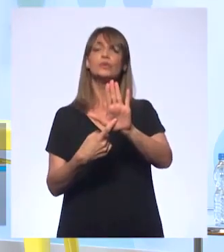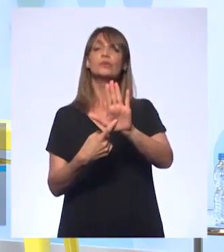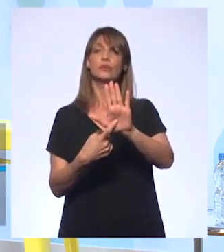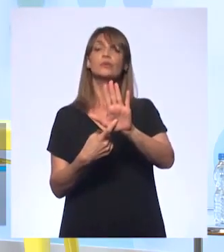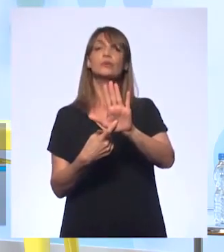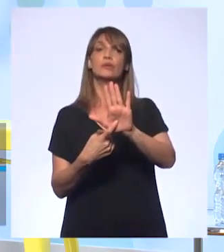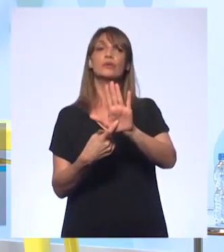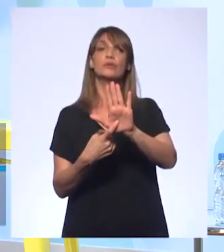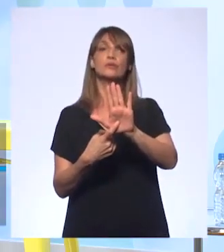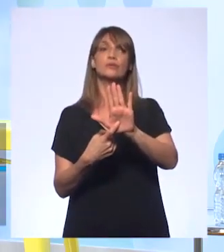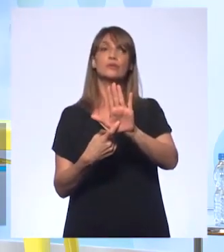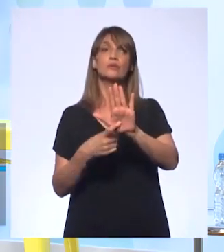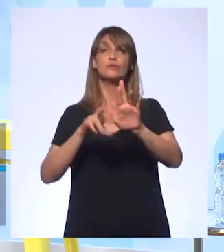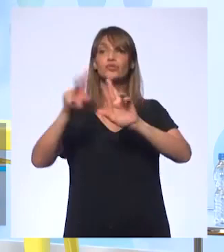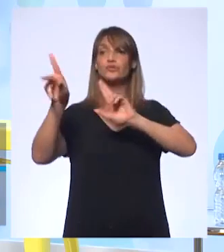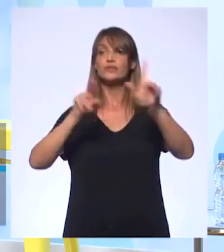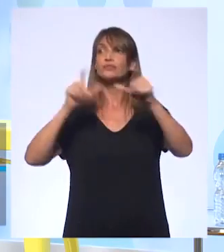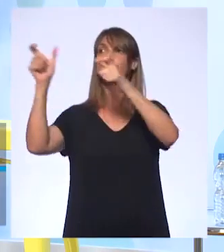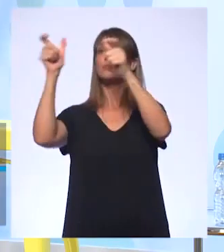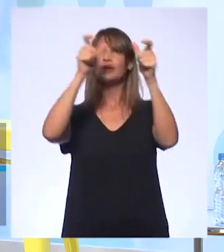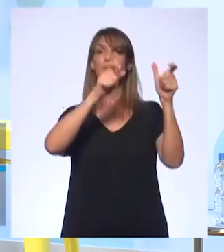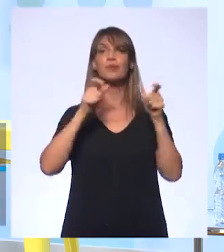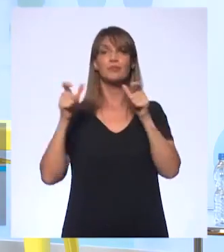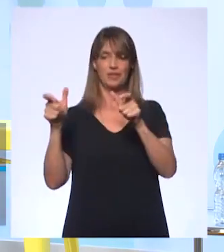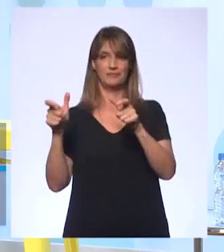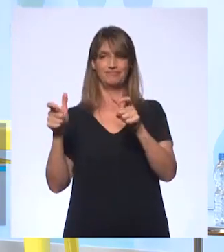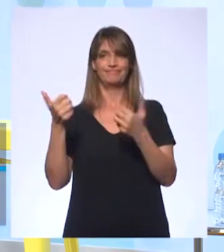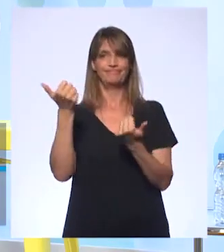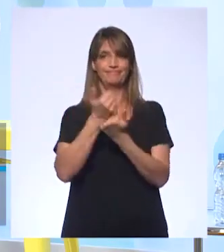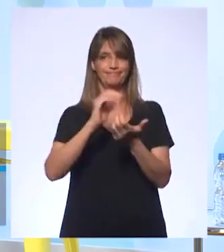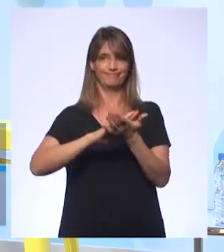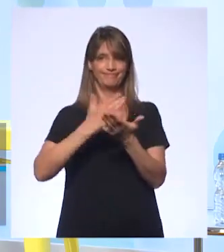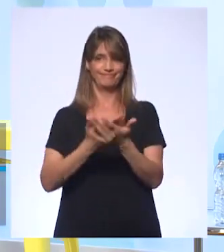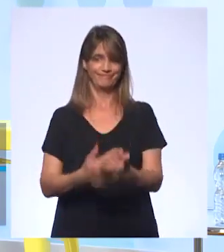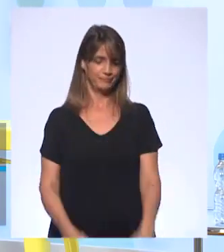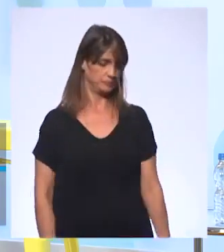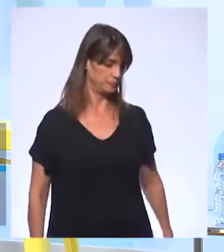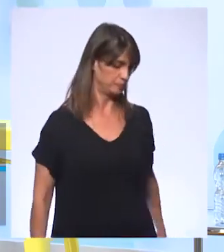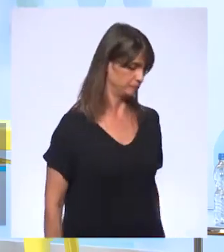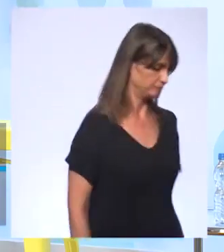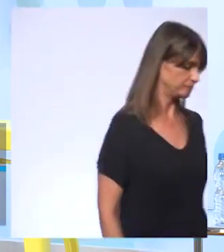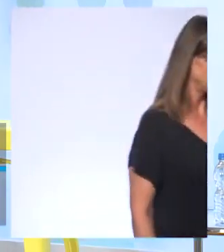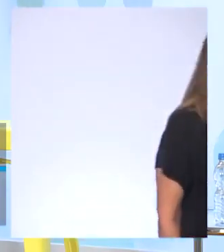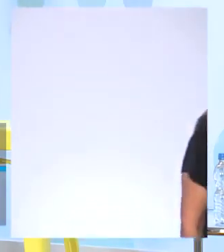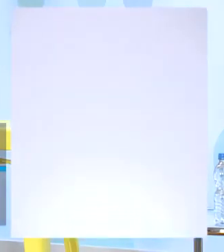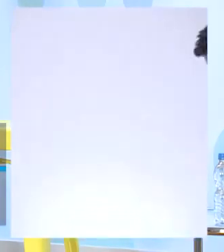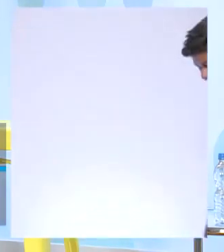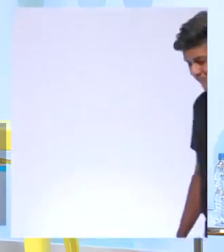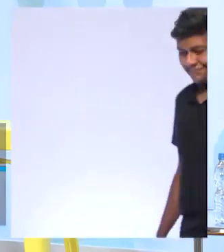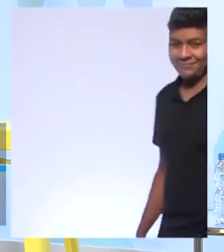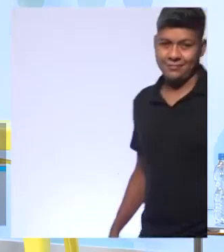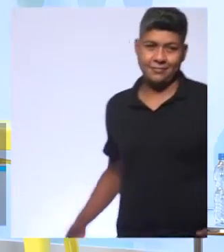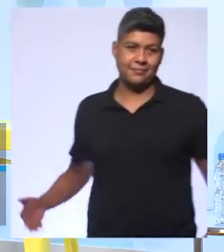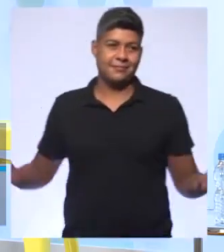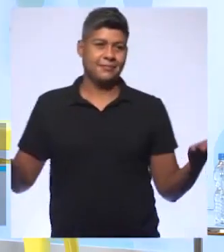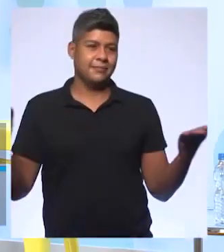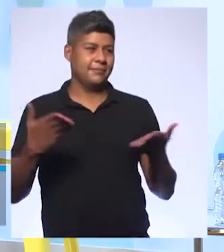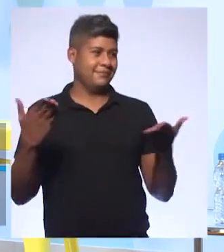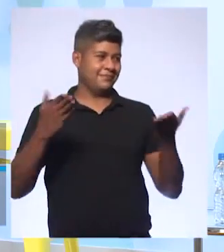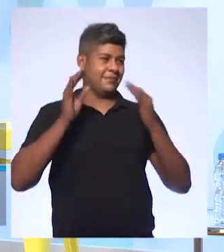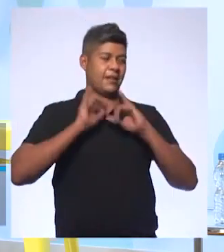expressadas nesses diferentes espaços. Né? Agora nós vamos passar para vocês, para ilustrar um pouco, um